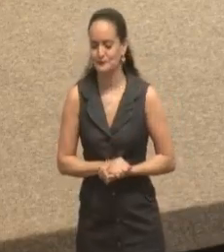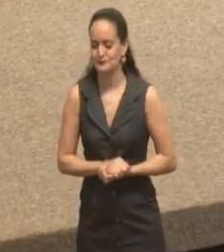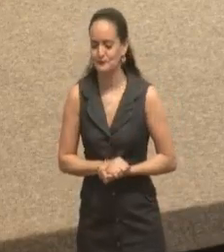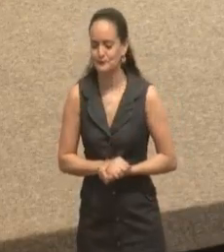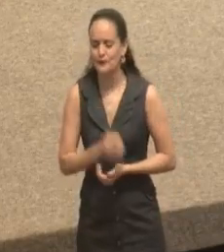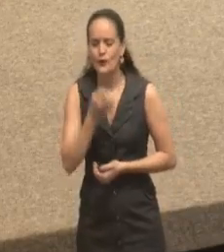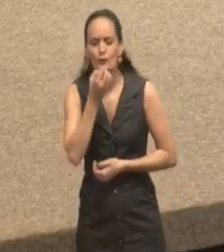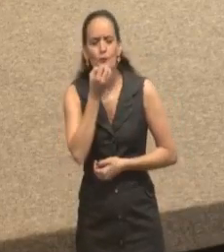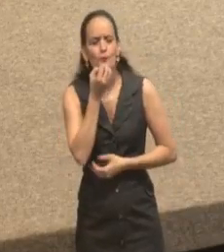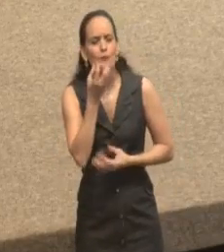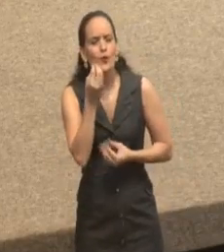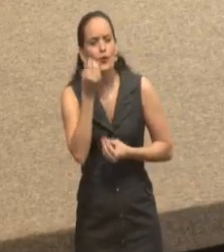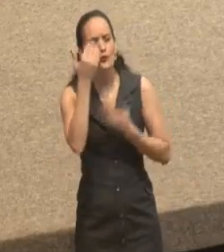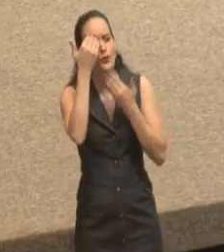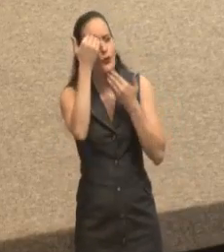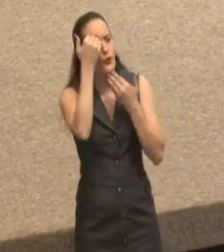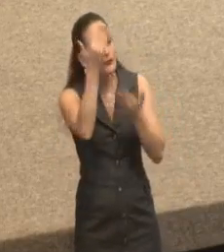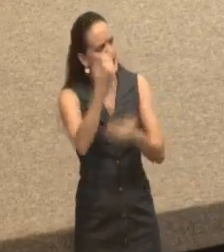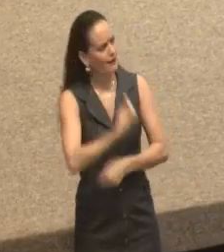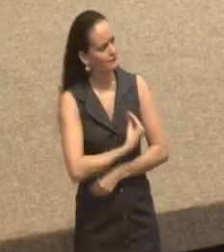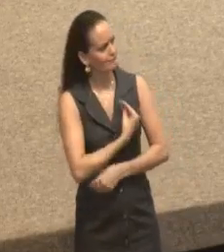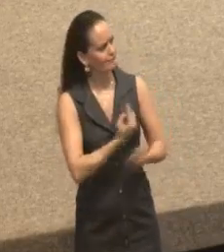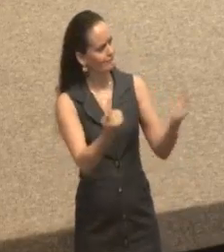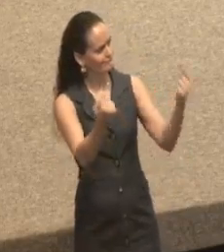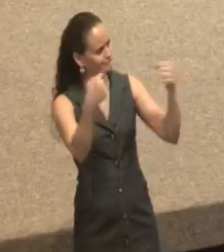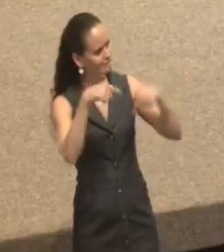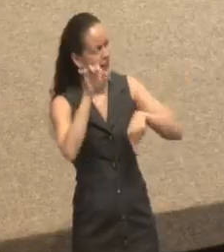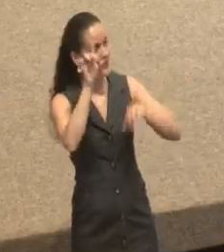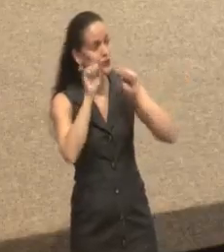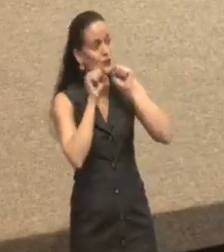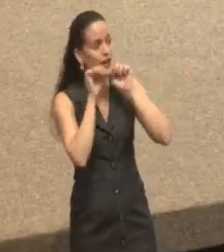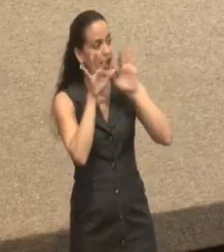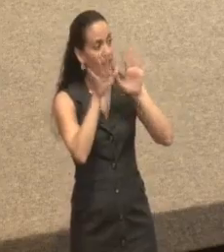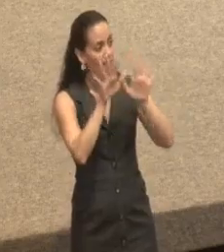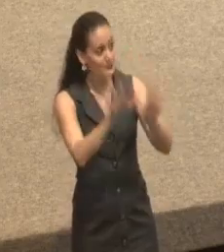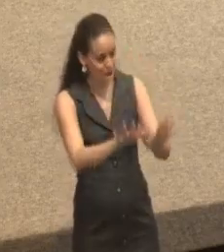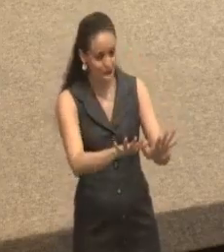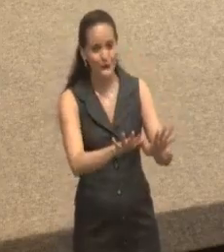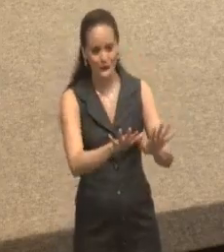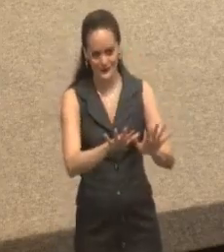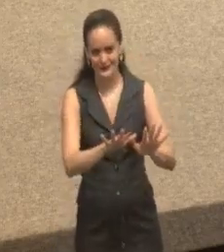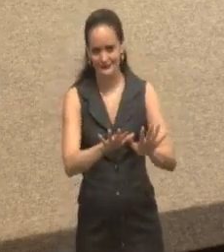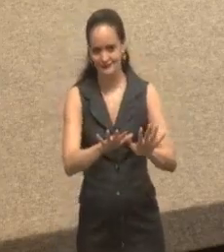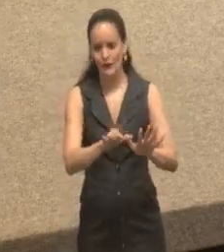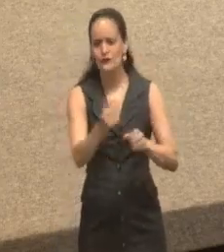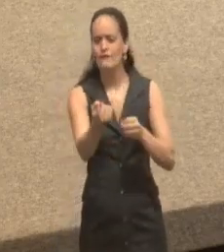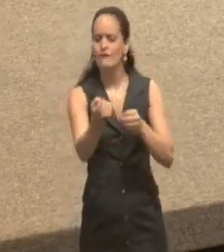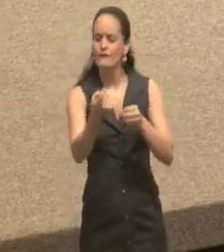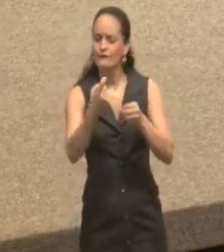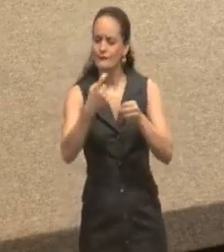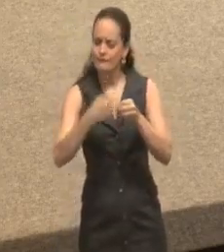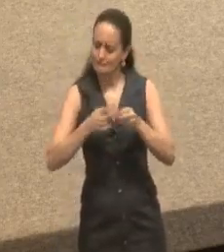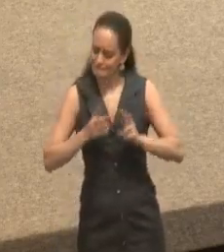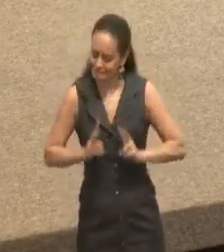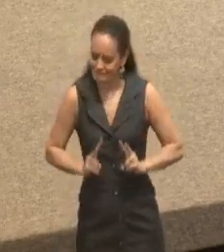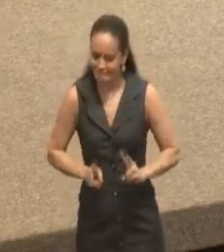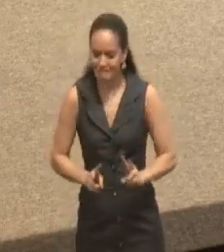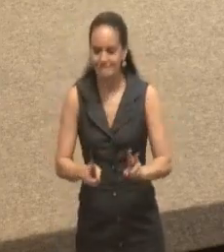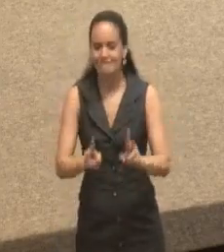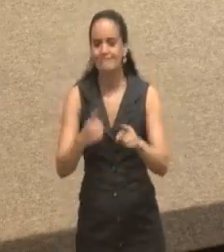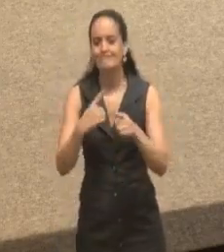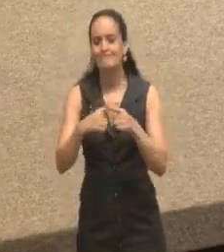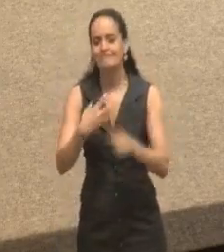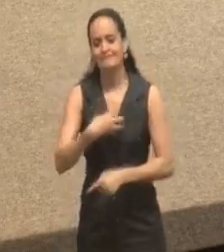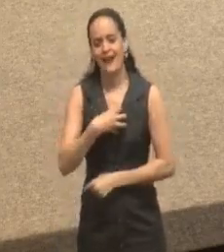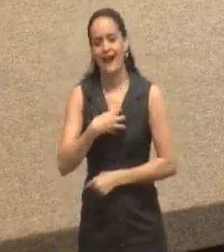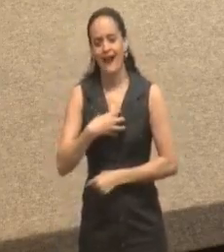Queridos, muito obrigada pela sua presença. Que Deus te abençoe grandemente, que você volte outras vezes, porque é uma